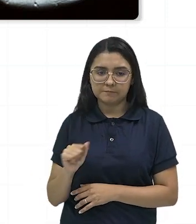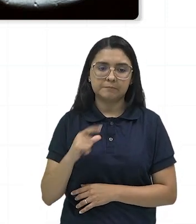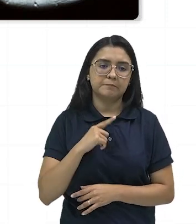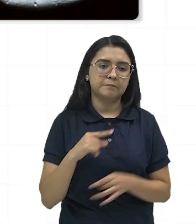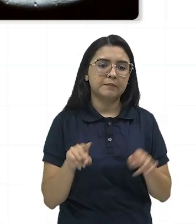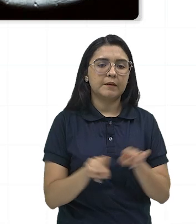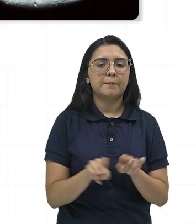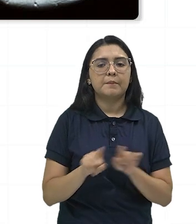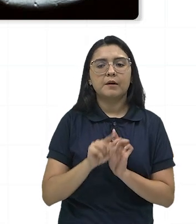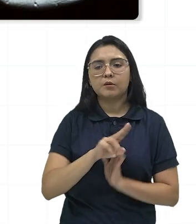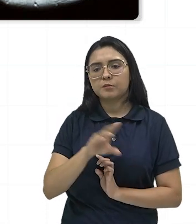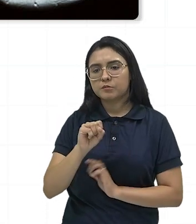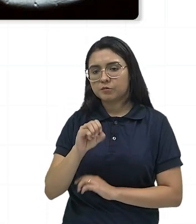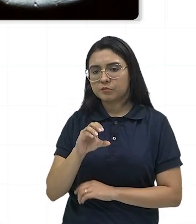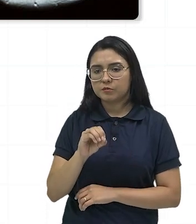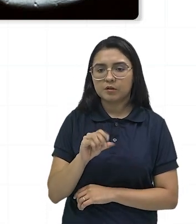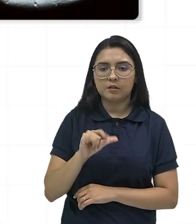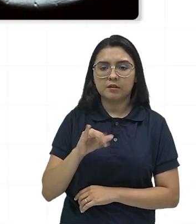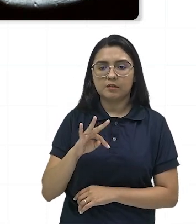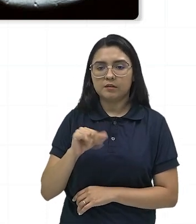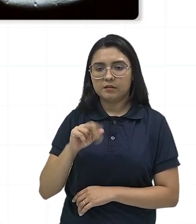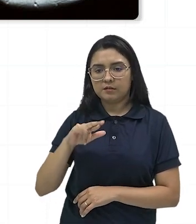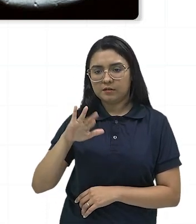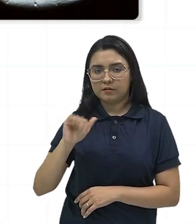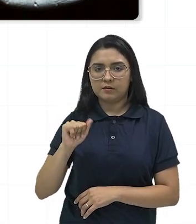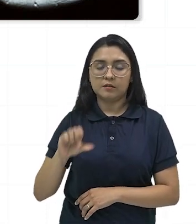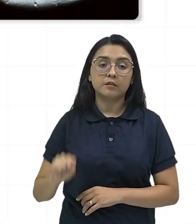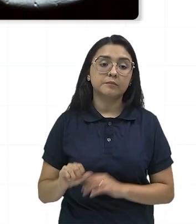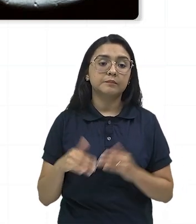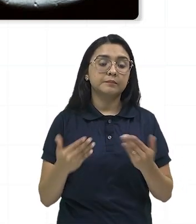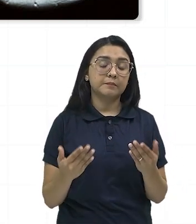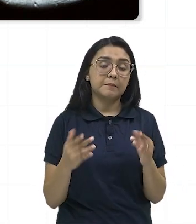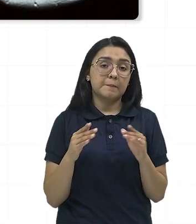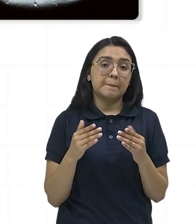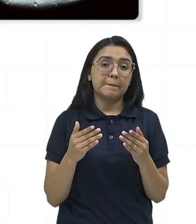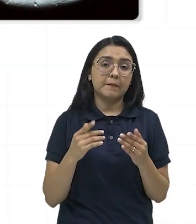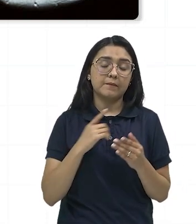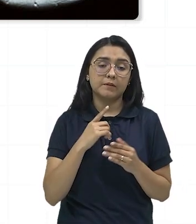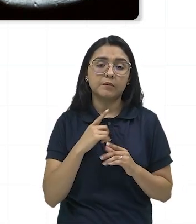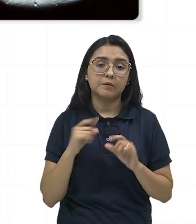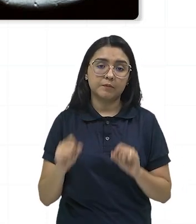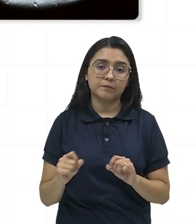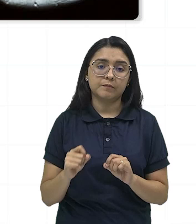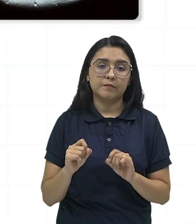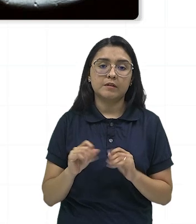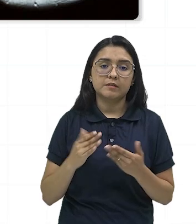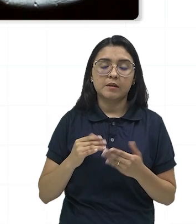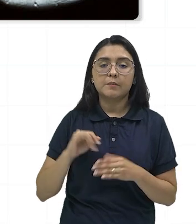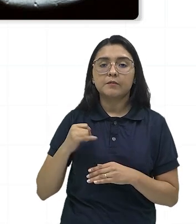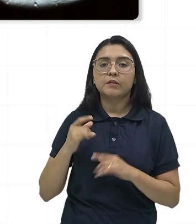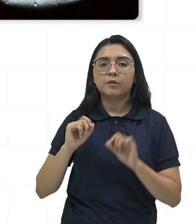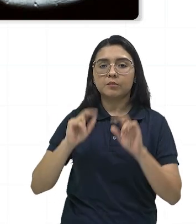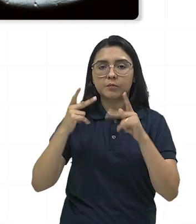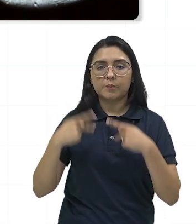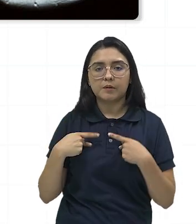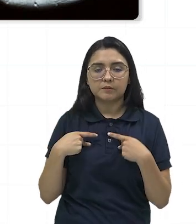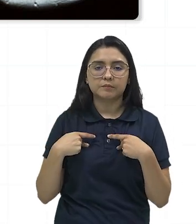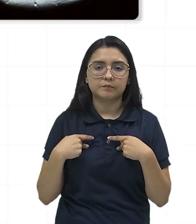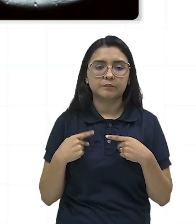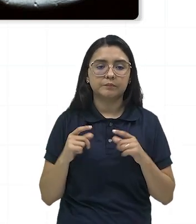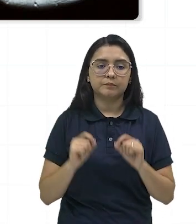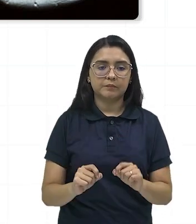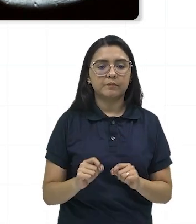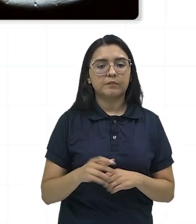como solitárias, e no homem ela vai ser ali, né, ela vai ter ele como hospedeiro definitivo, podendo